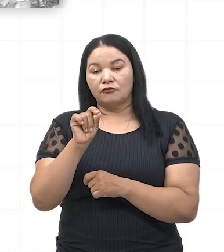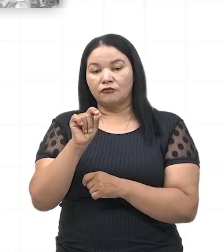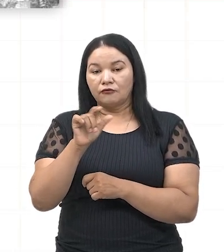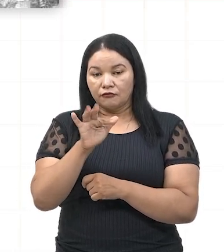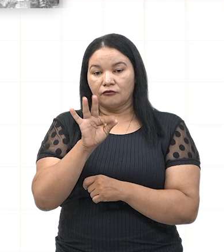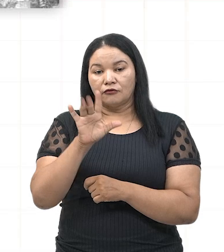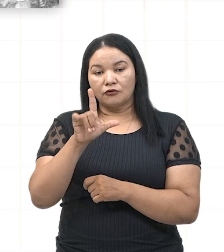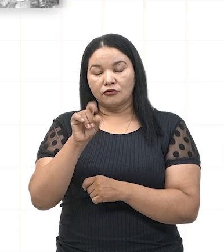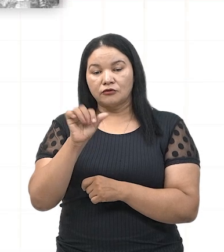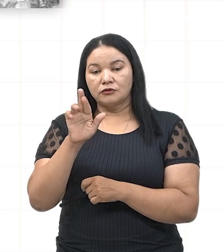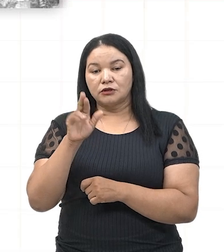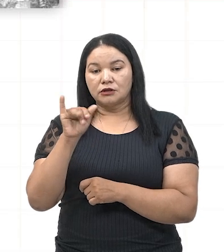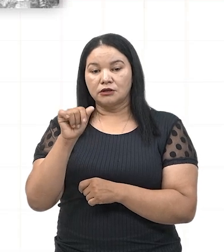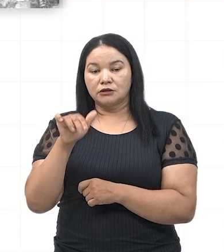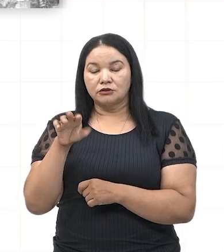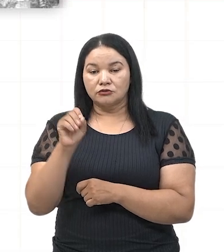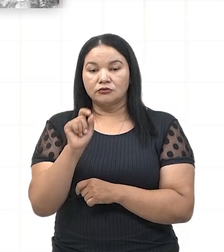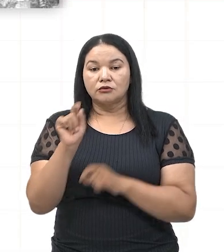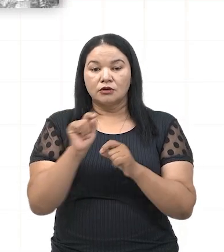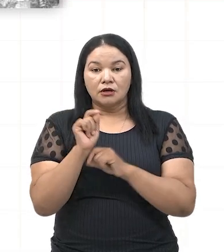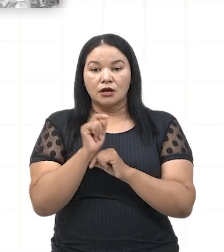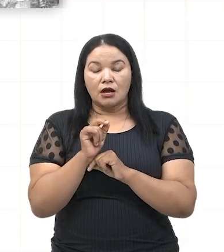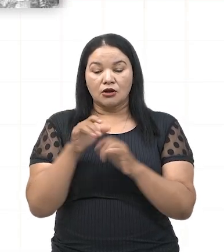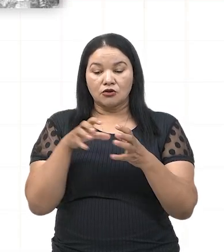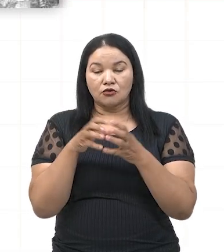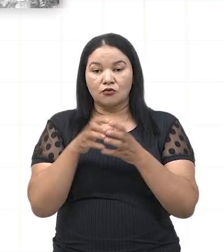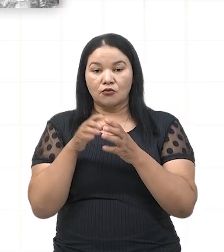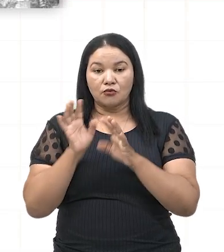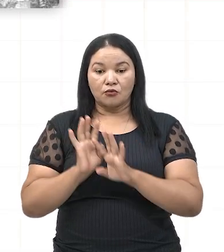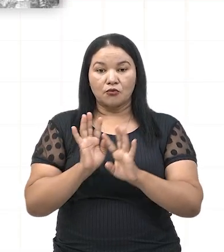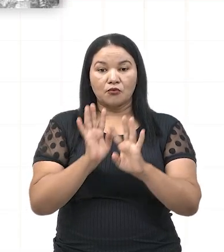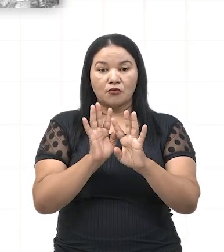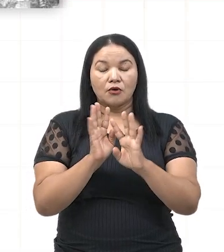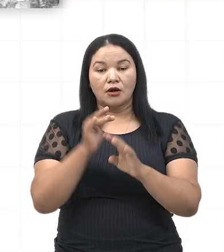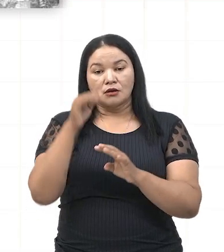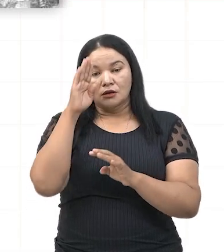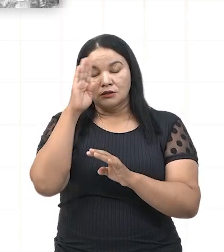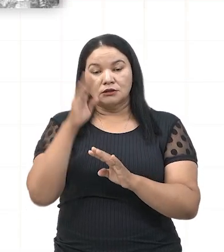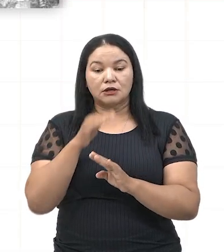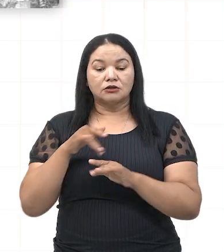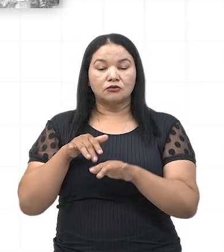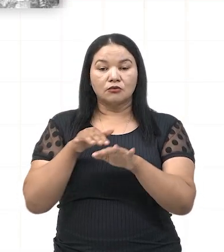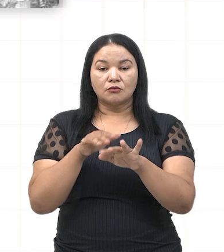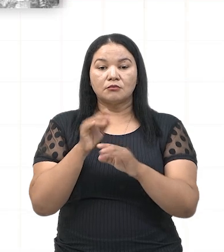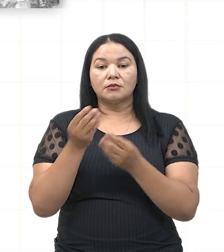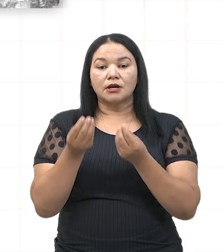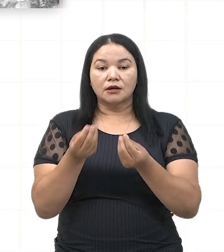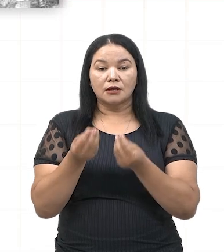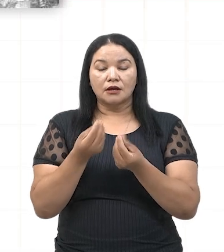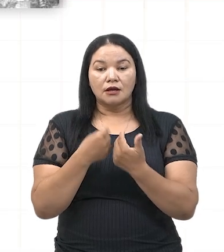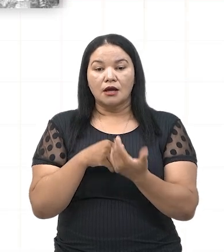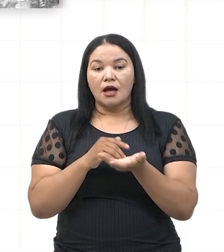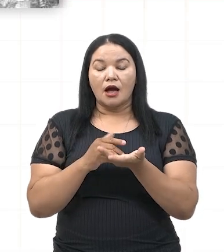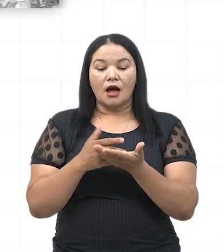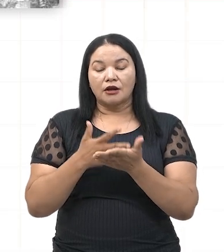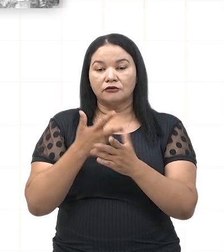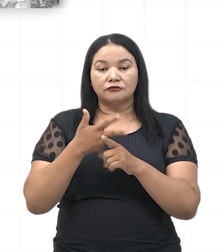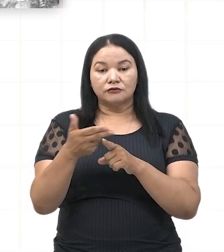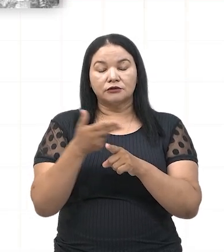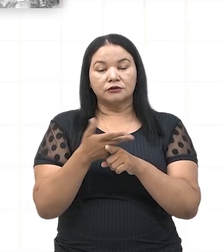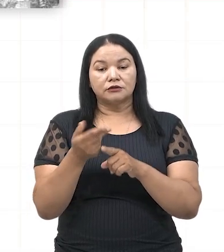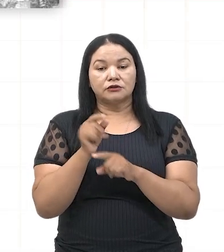enviar tropas para reprimir a revolta e restaurar a autoridade do Estado.